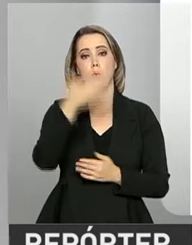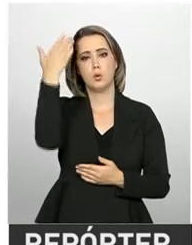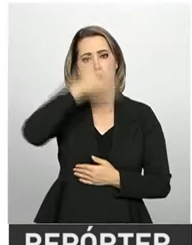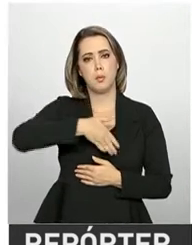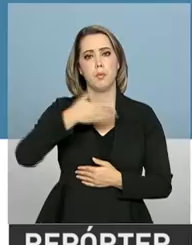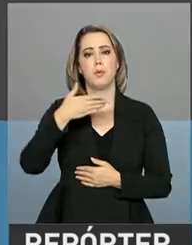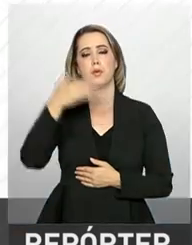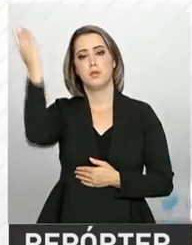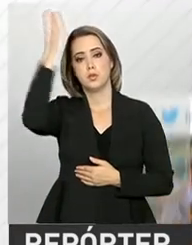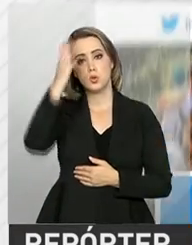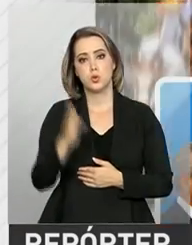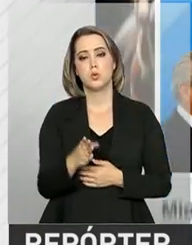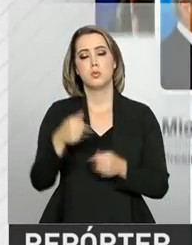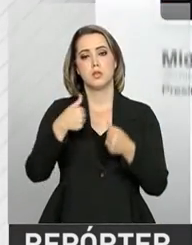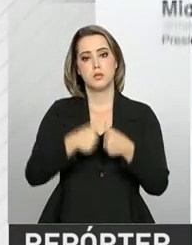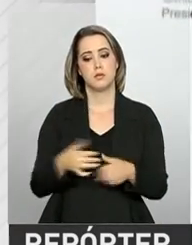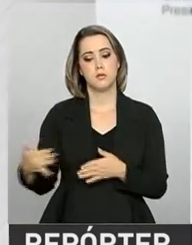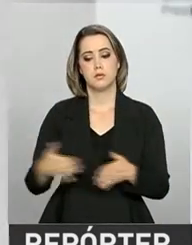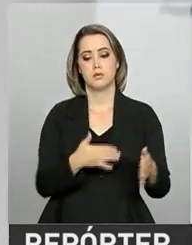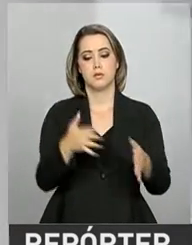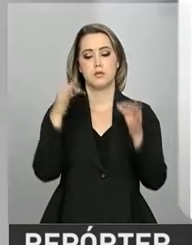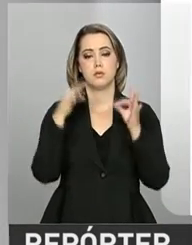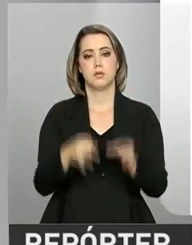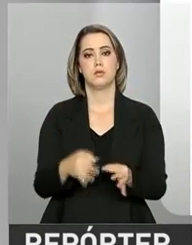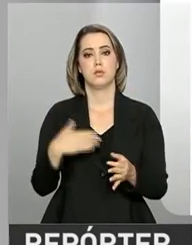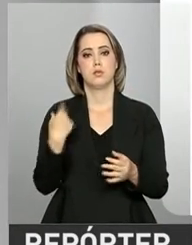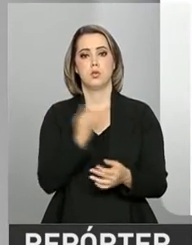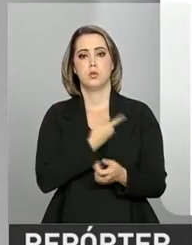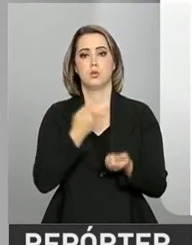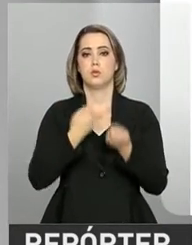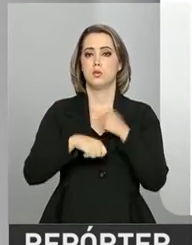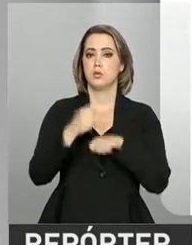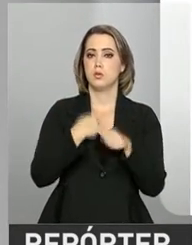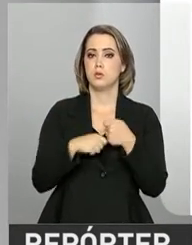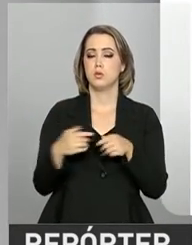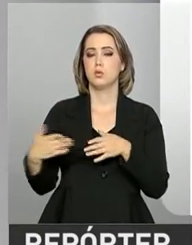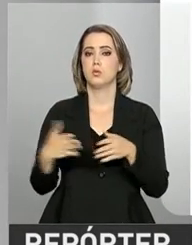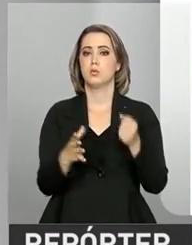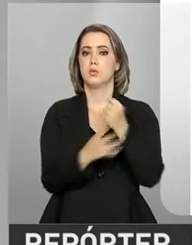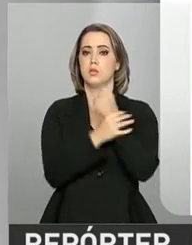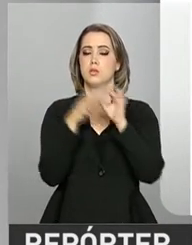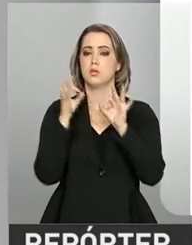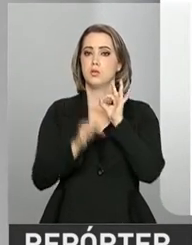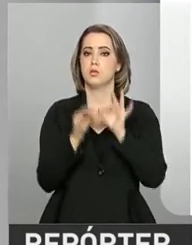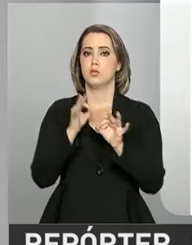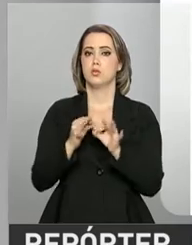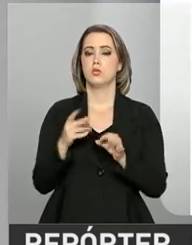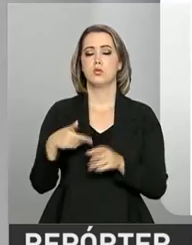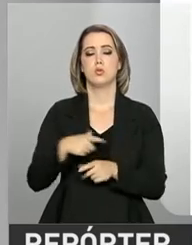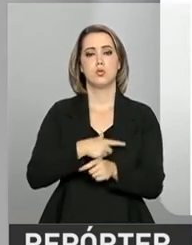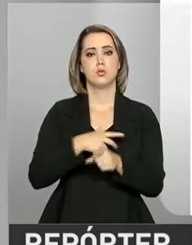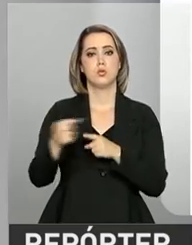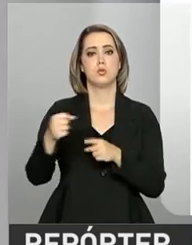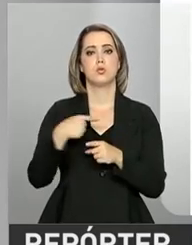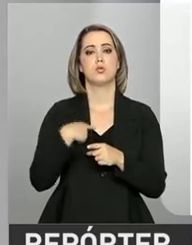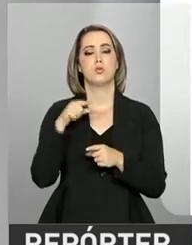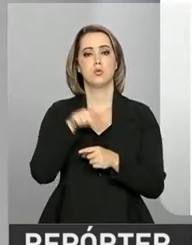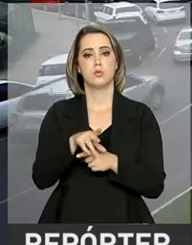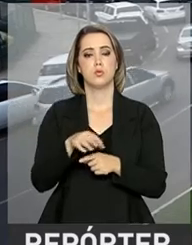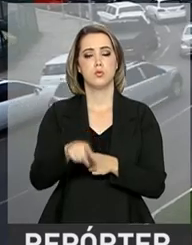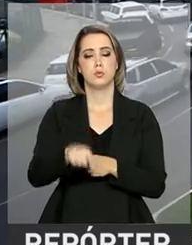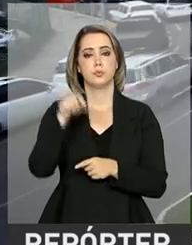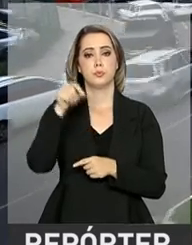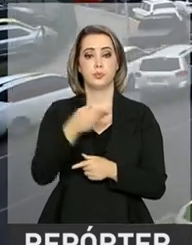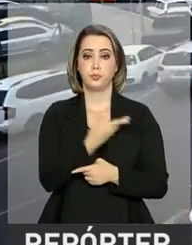e que a credibilidade da nossa economia ea segurança jurídica foram decisivas no leilão no porto de santarém